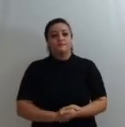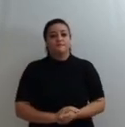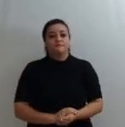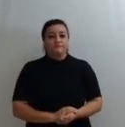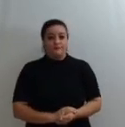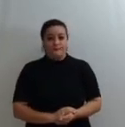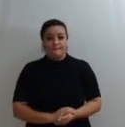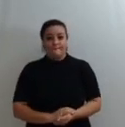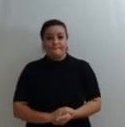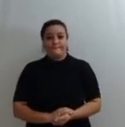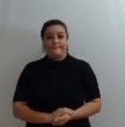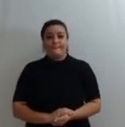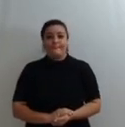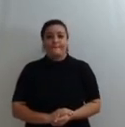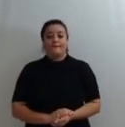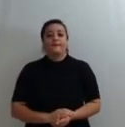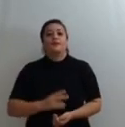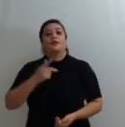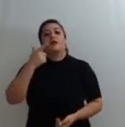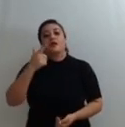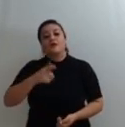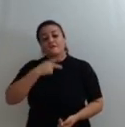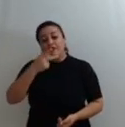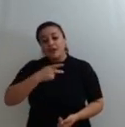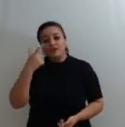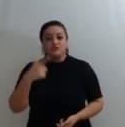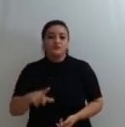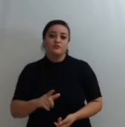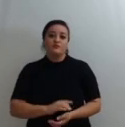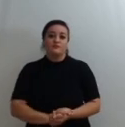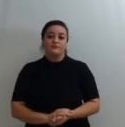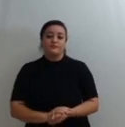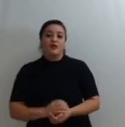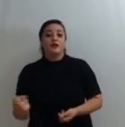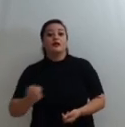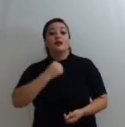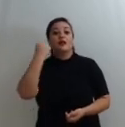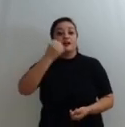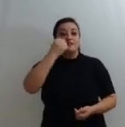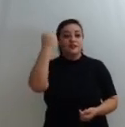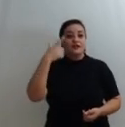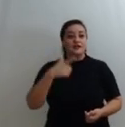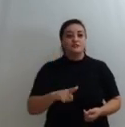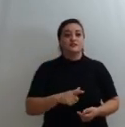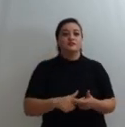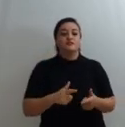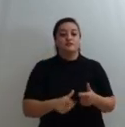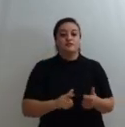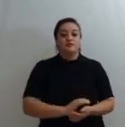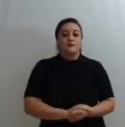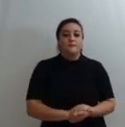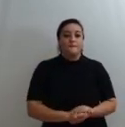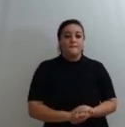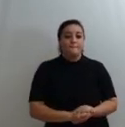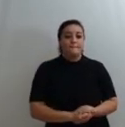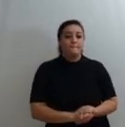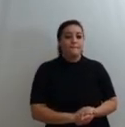estava reafirmando a gravidade do fato e